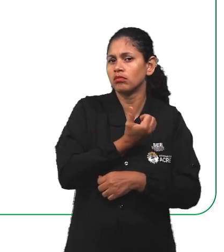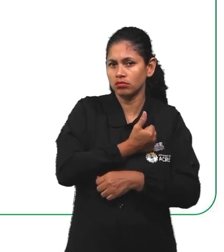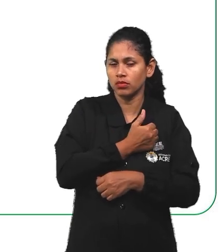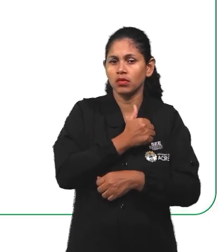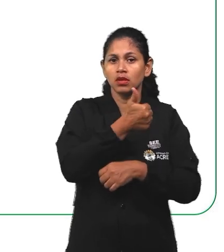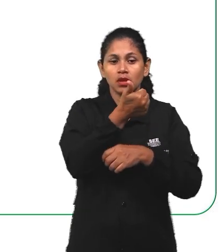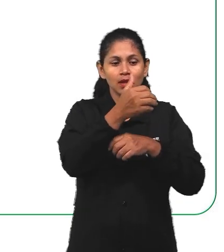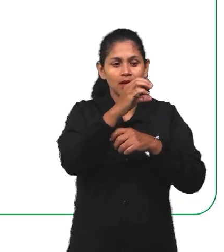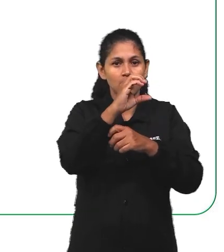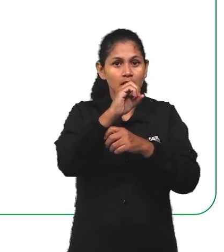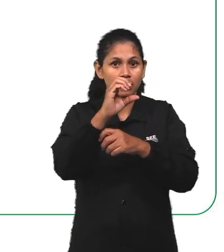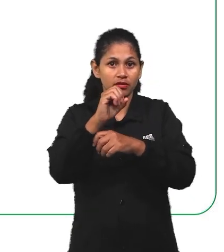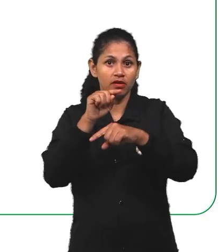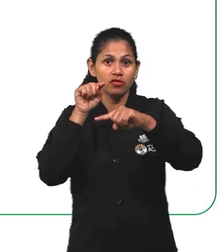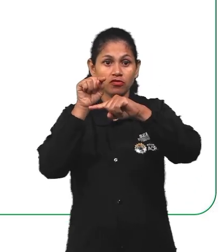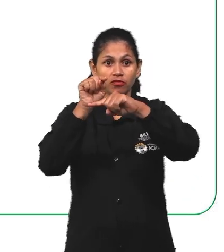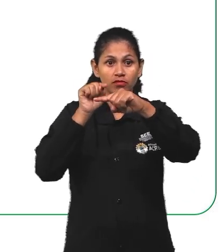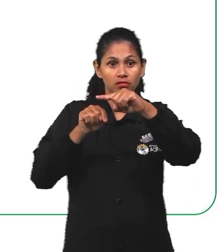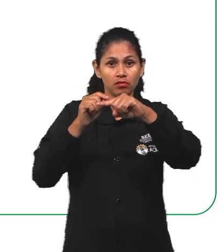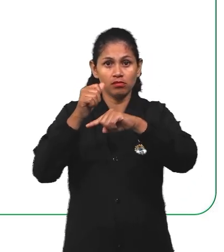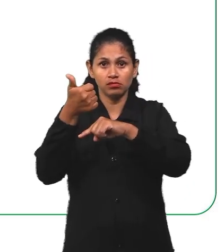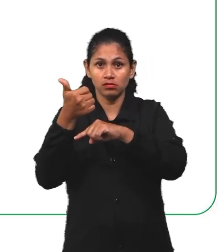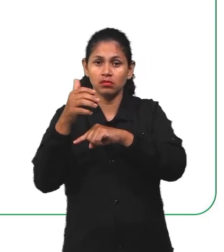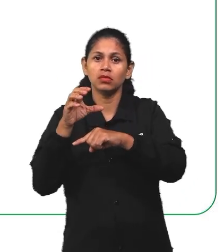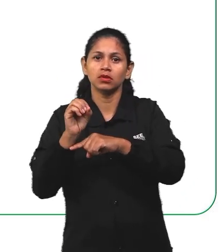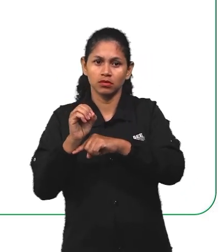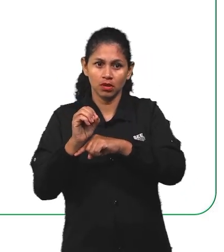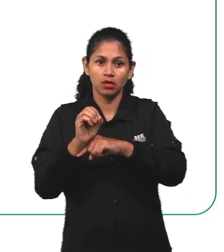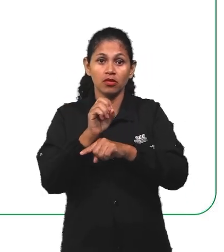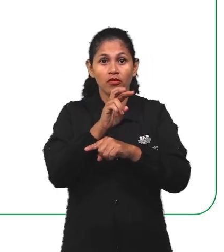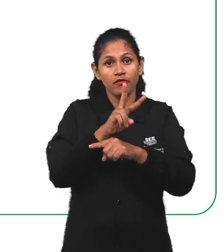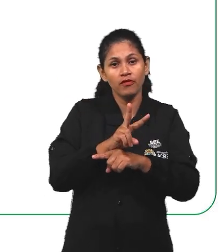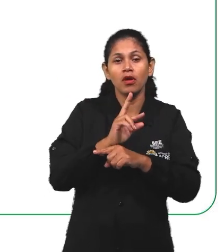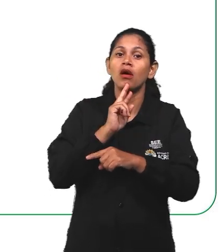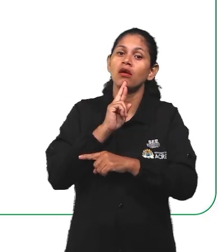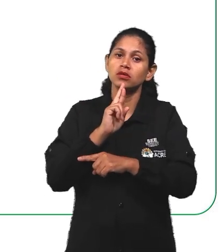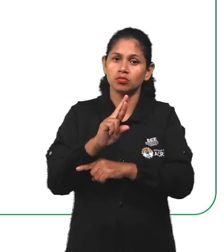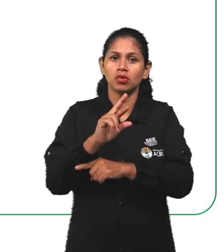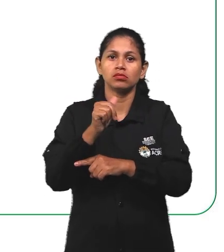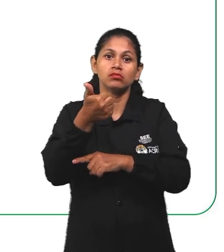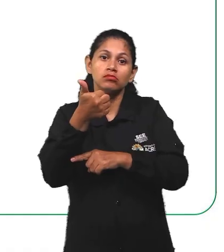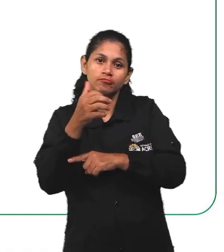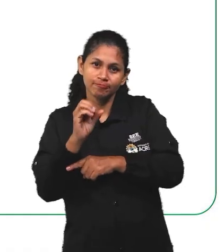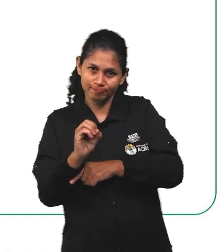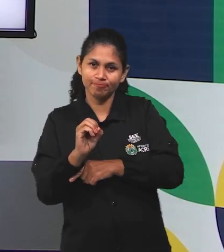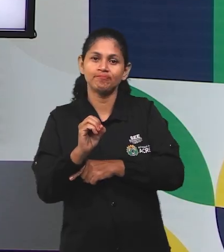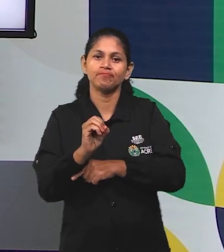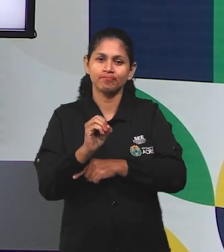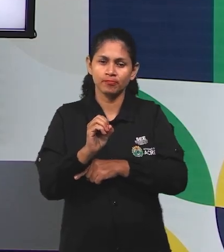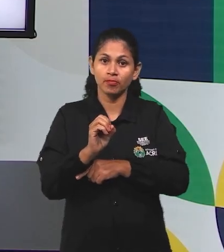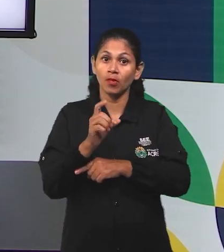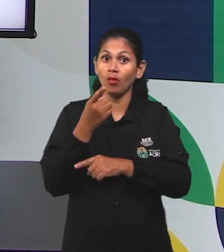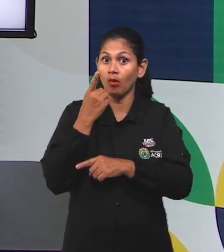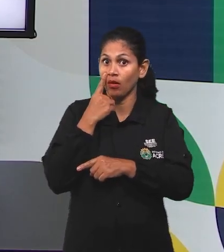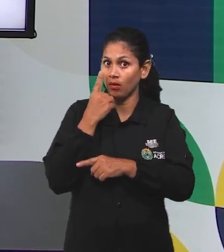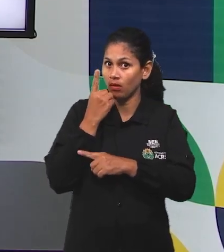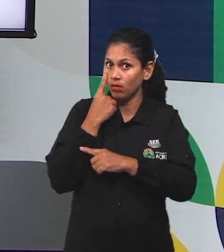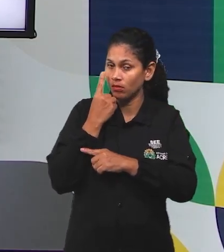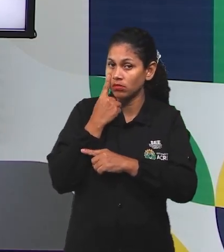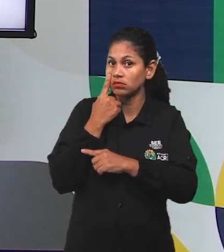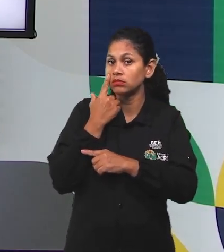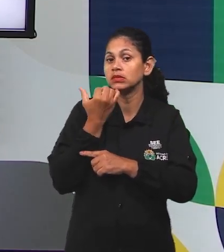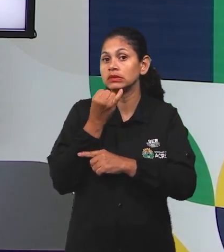100 dividido para 10. Então, V vai ser igual a 10. Agora, observe uma coisa. Toda vez que eu